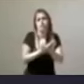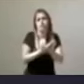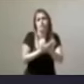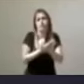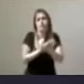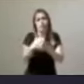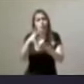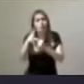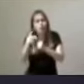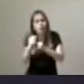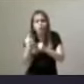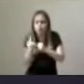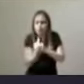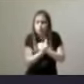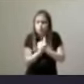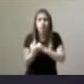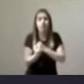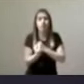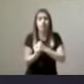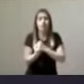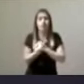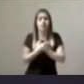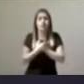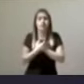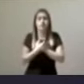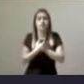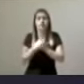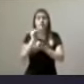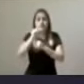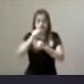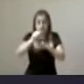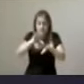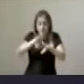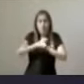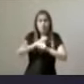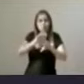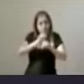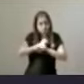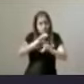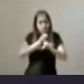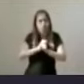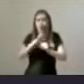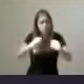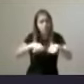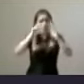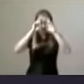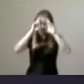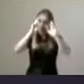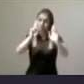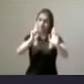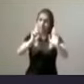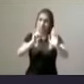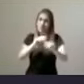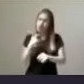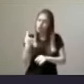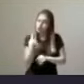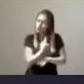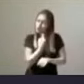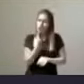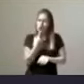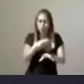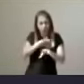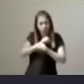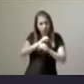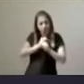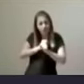Todos nós, todos nós seremos contaminados, todos, é uma questão de tempo, todos nós seremos contaminados.